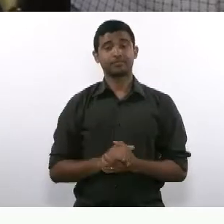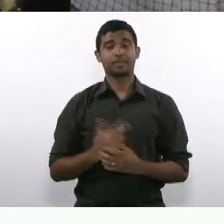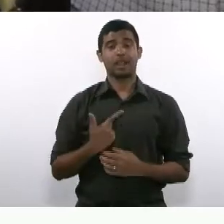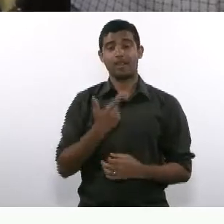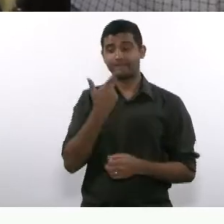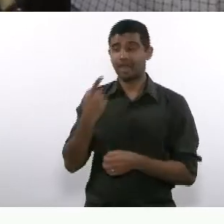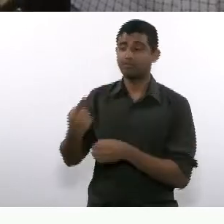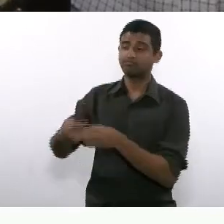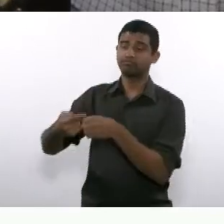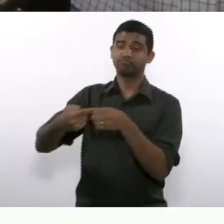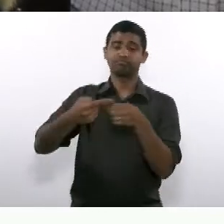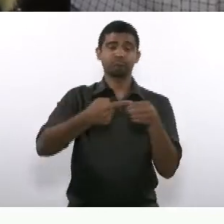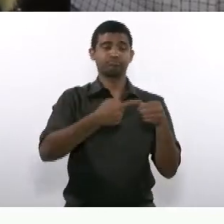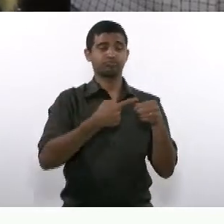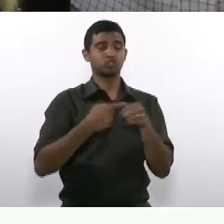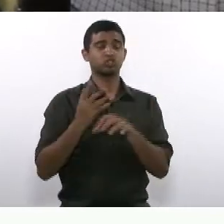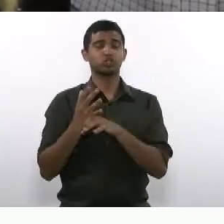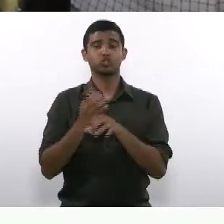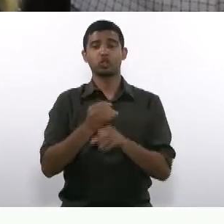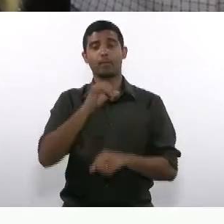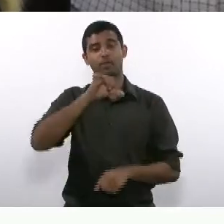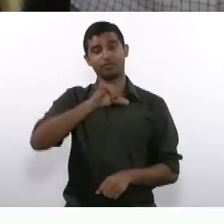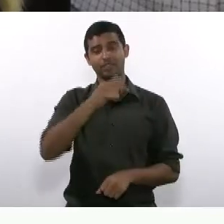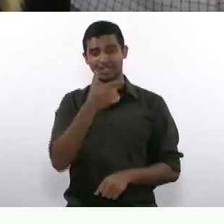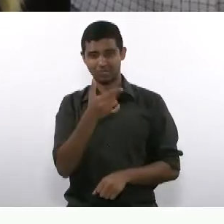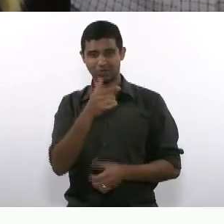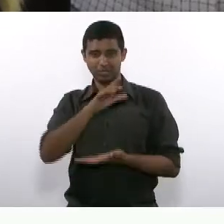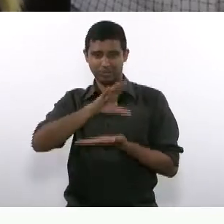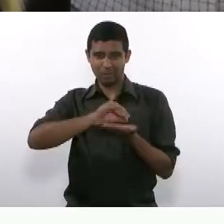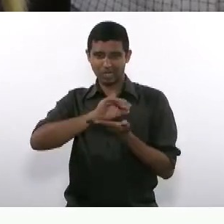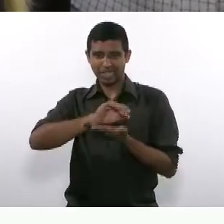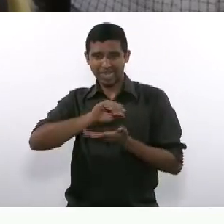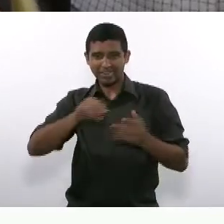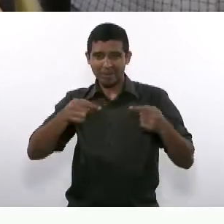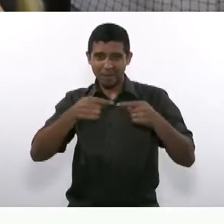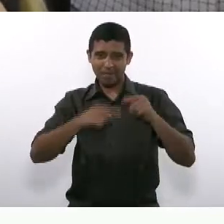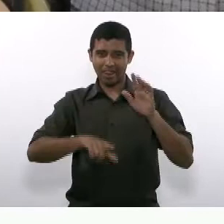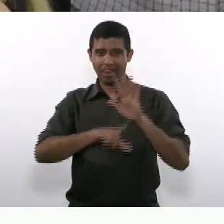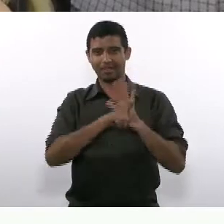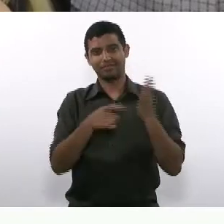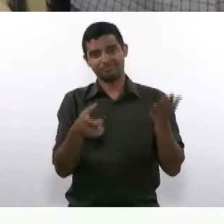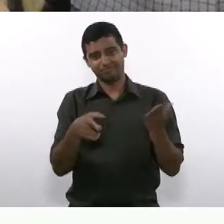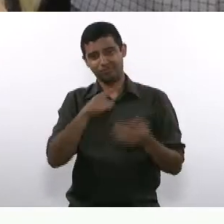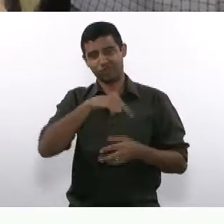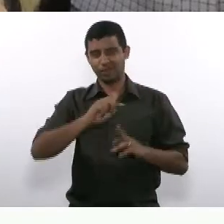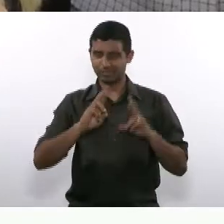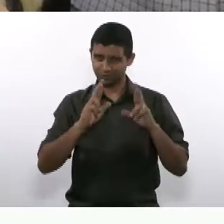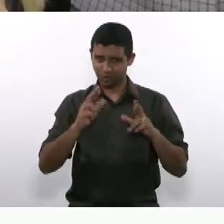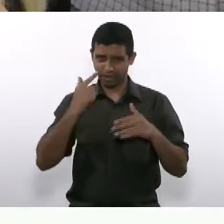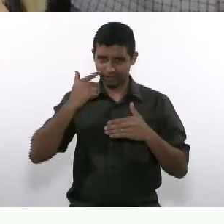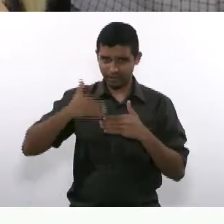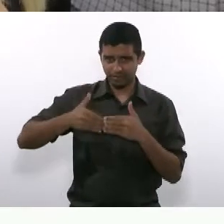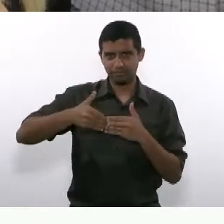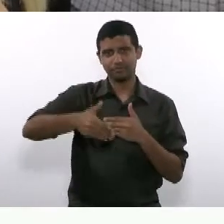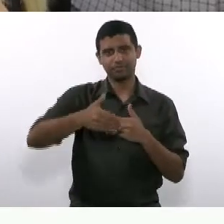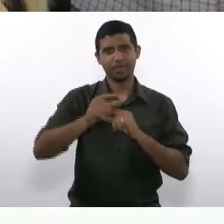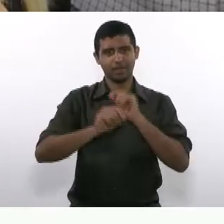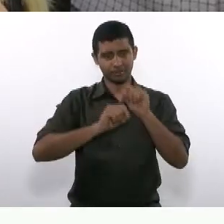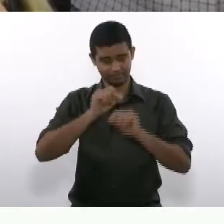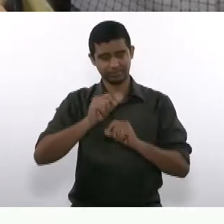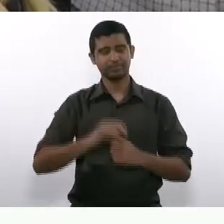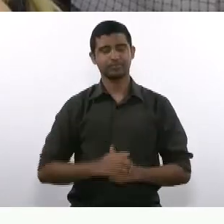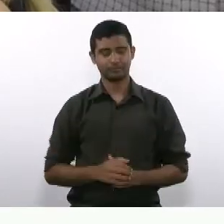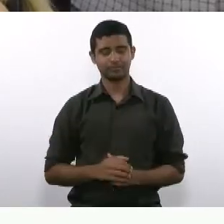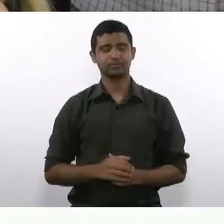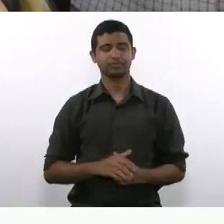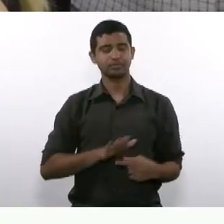são 92 modelos de legalização, mas a gente espera, em breve, a gente ter isso disponível, até para ajudar